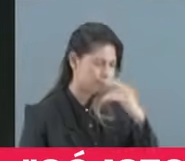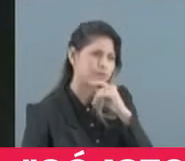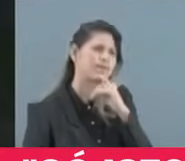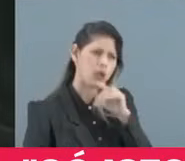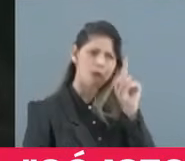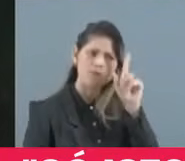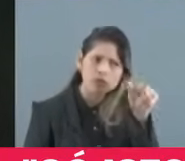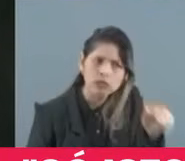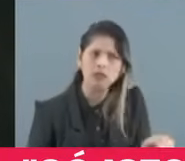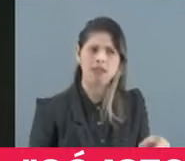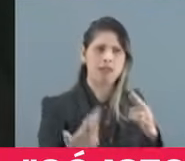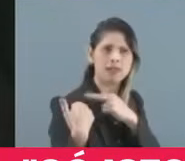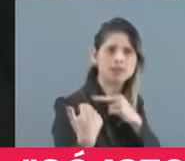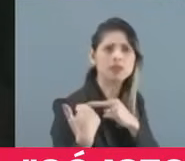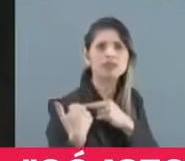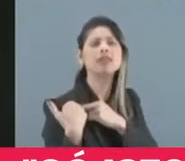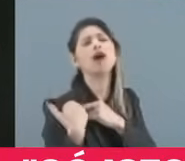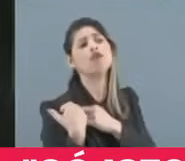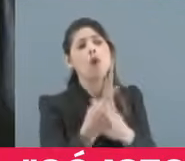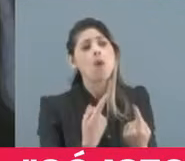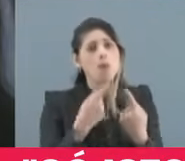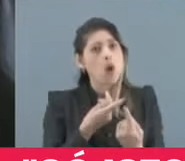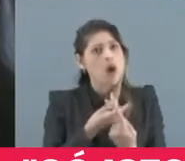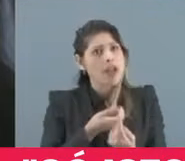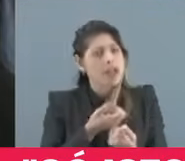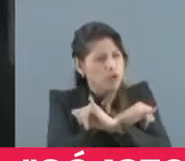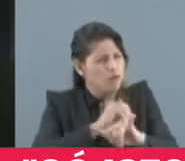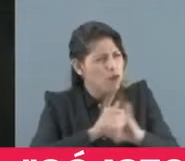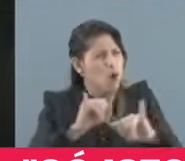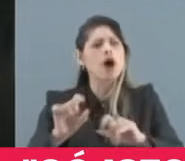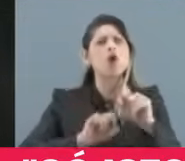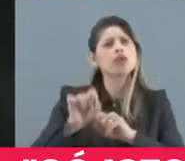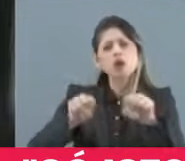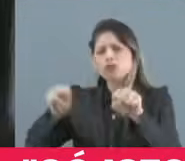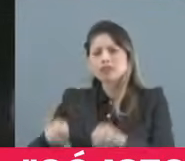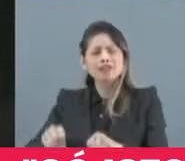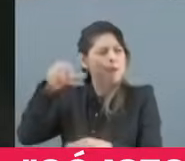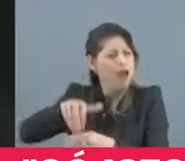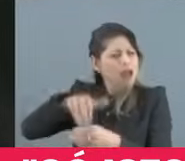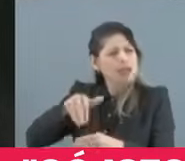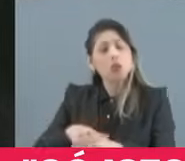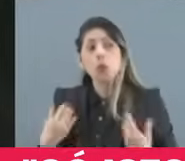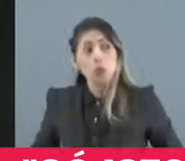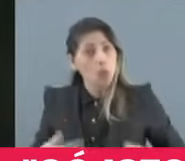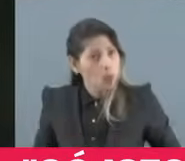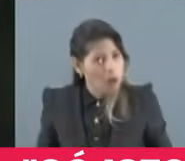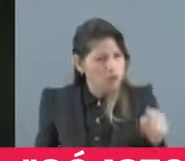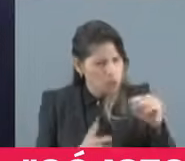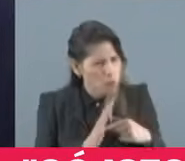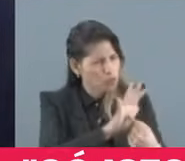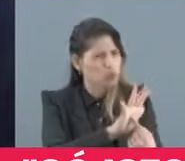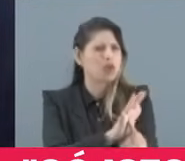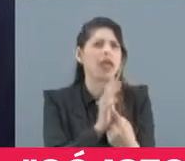O senhor foi responsável por revelar um esquema de fraude num processo eleitoral que demonstrou a inocência do